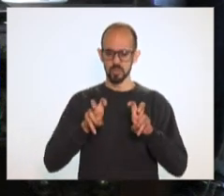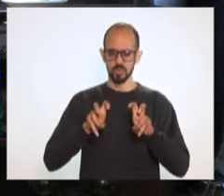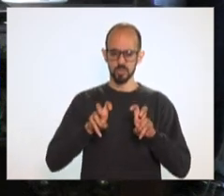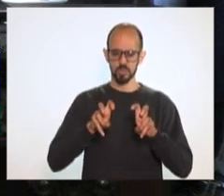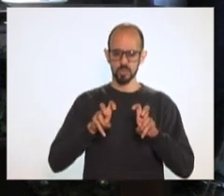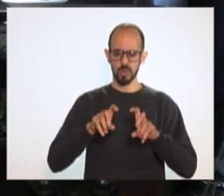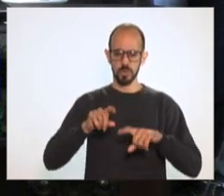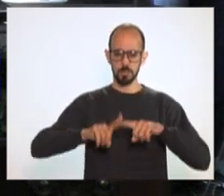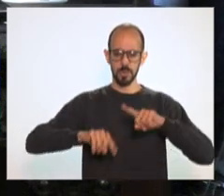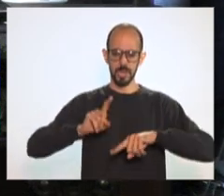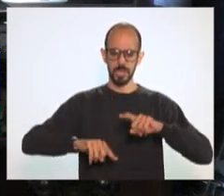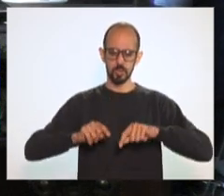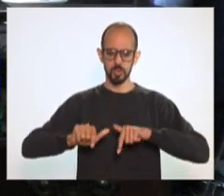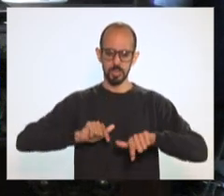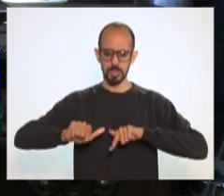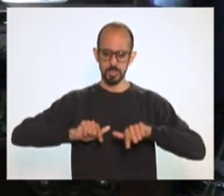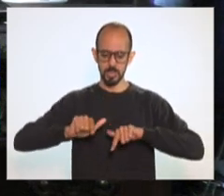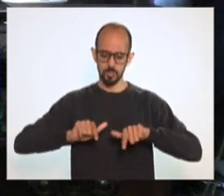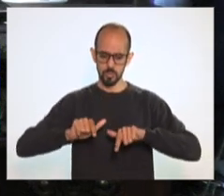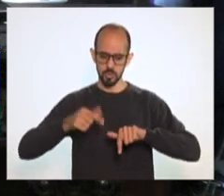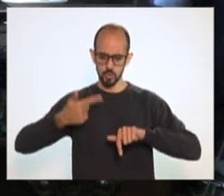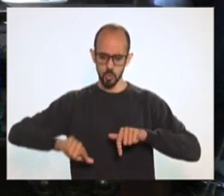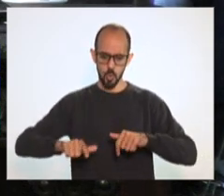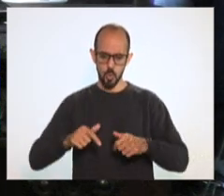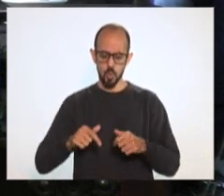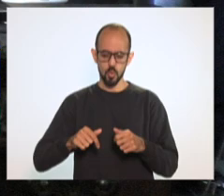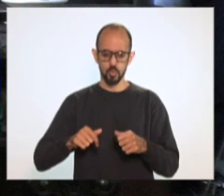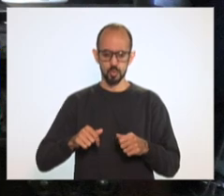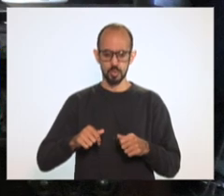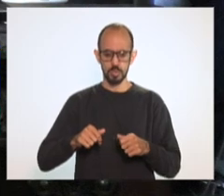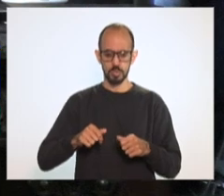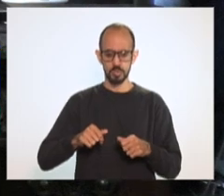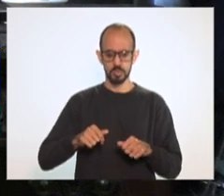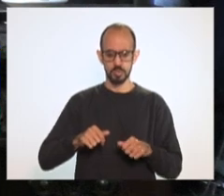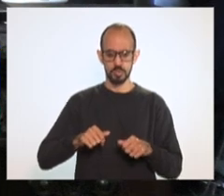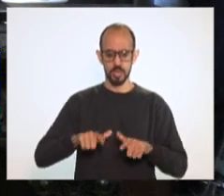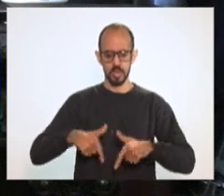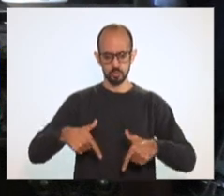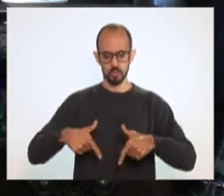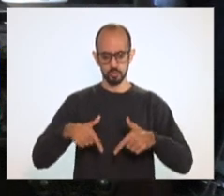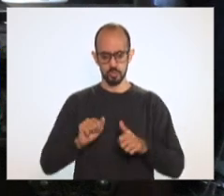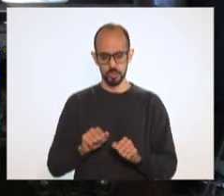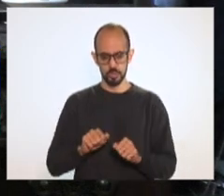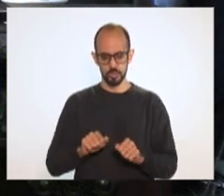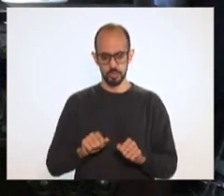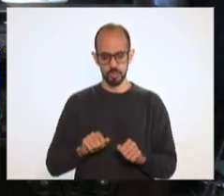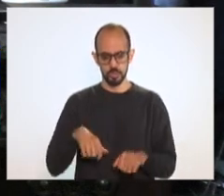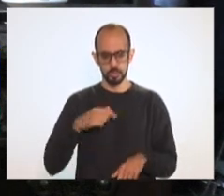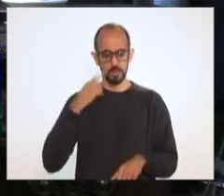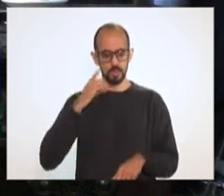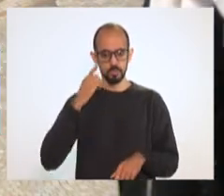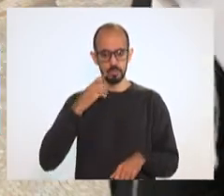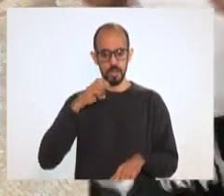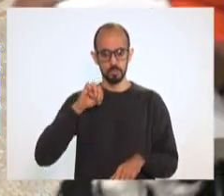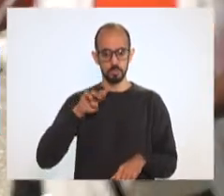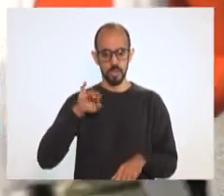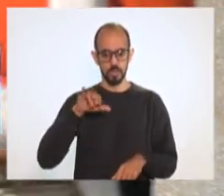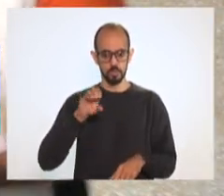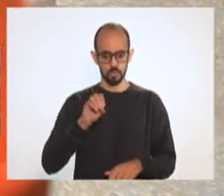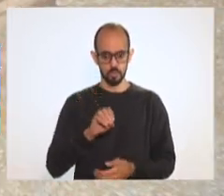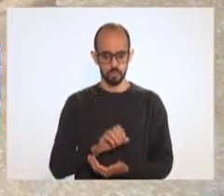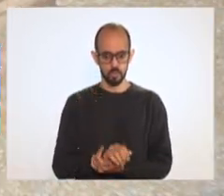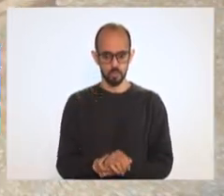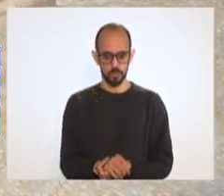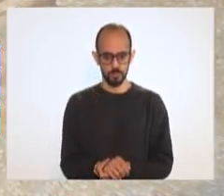e serviços e da outras providências. A questão de ordem, deputado, líder do governo, Márcio Pacheco. Senhor presidente, a minha